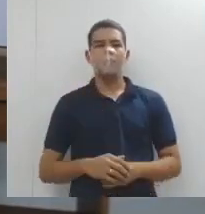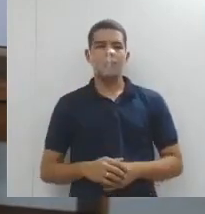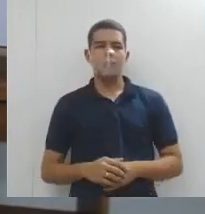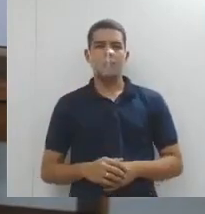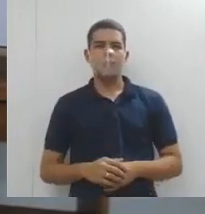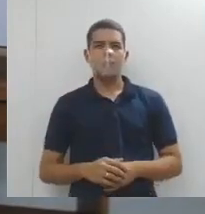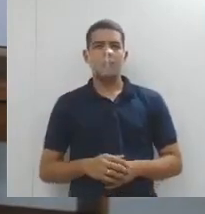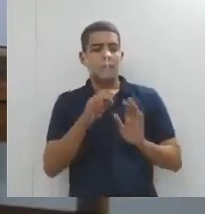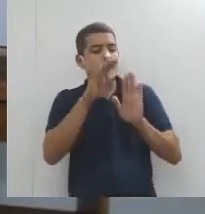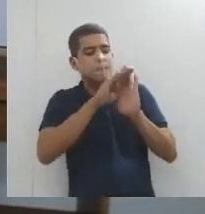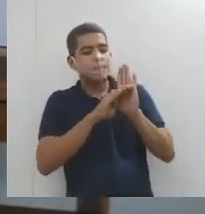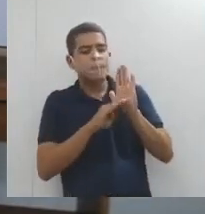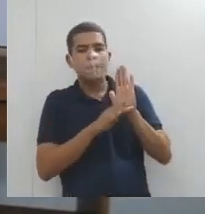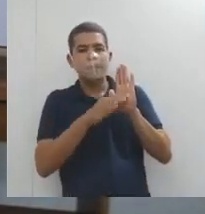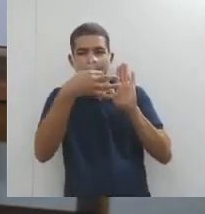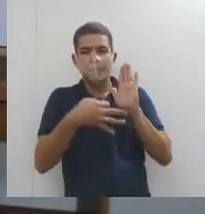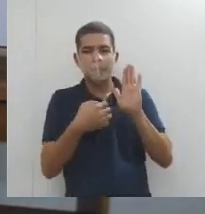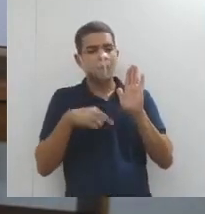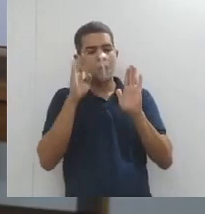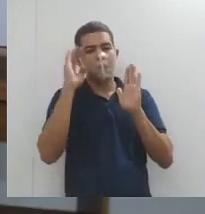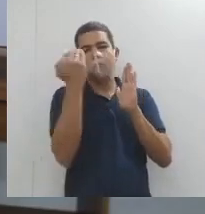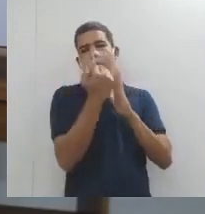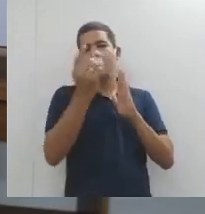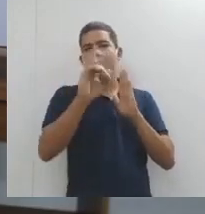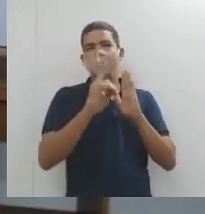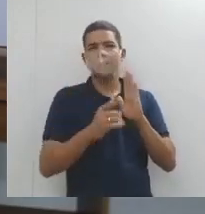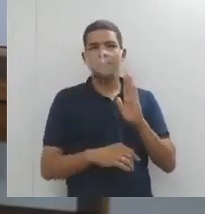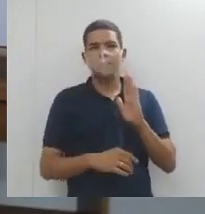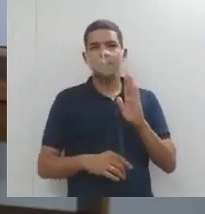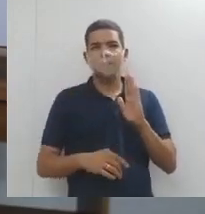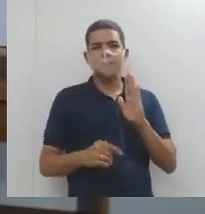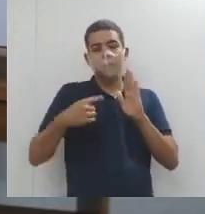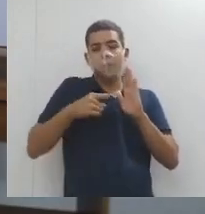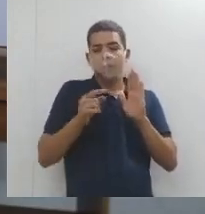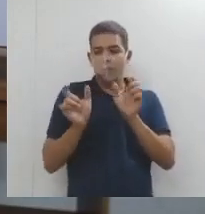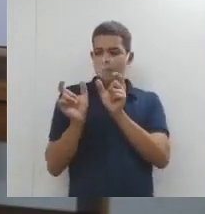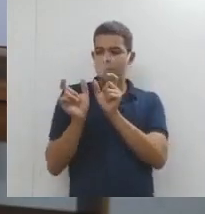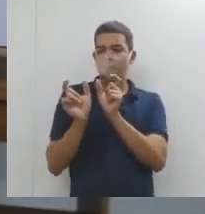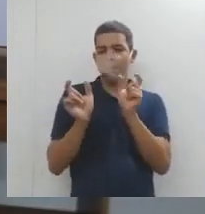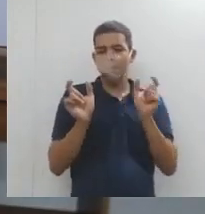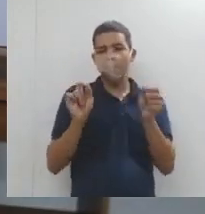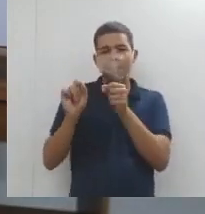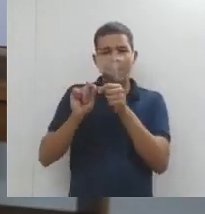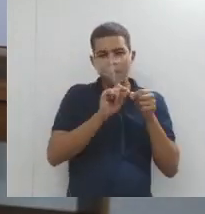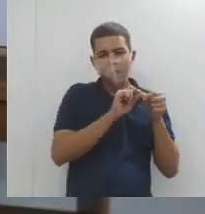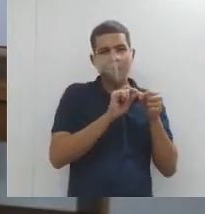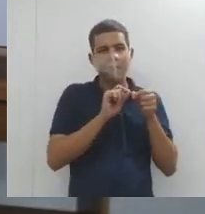fugindo da norma padrão. Eles não construímos, vocês vão ver, nós não construímos